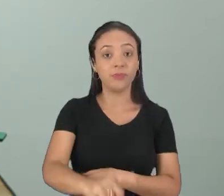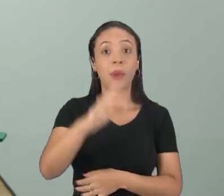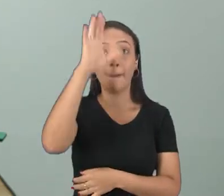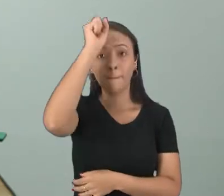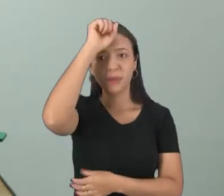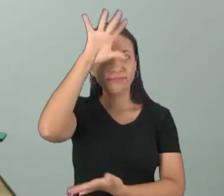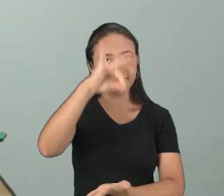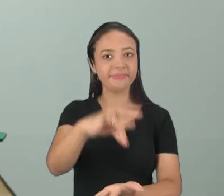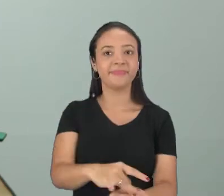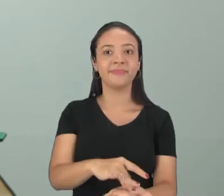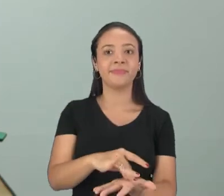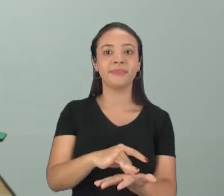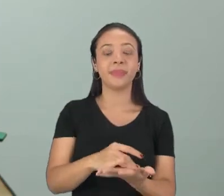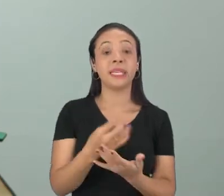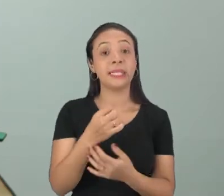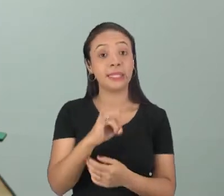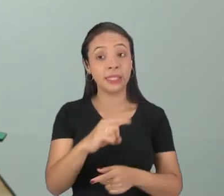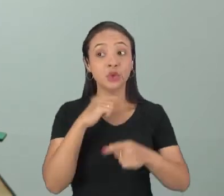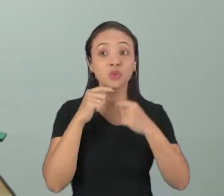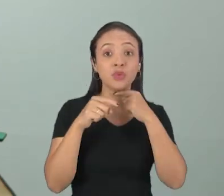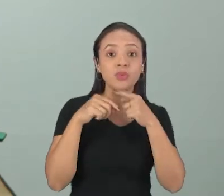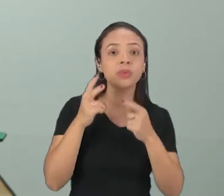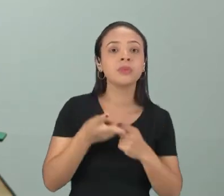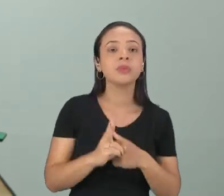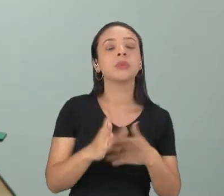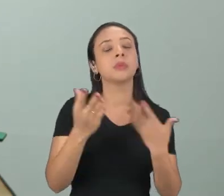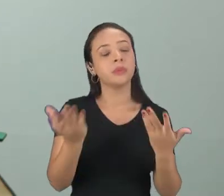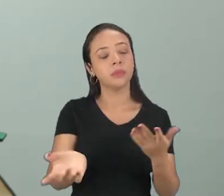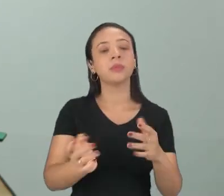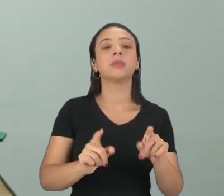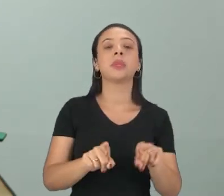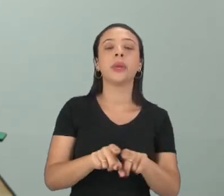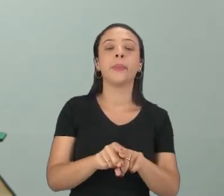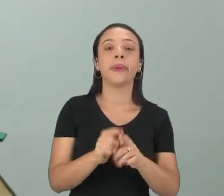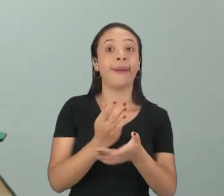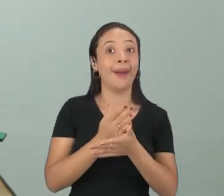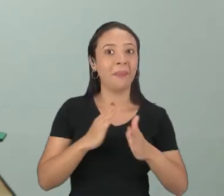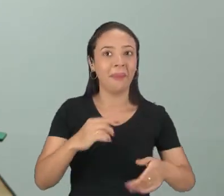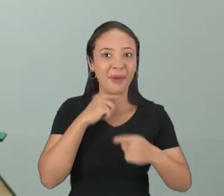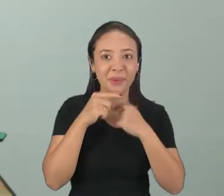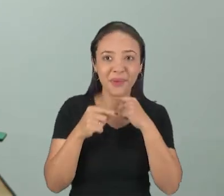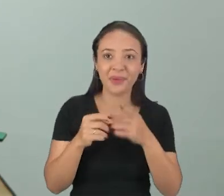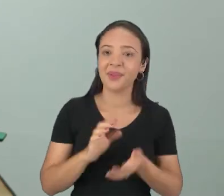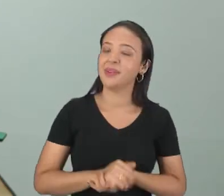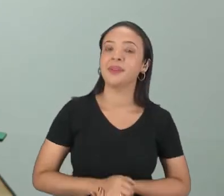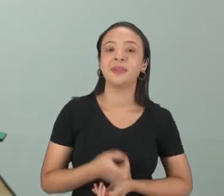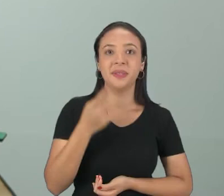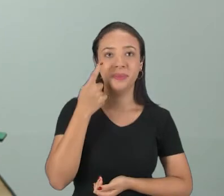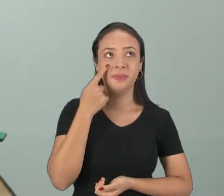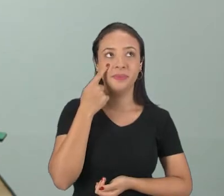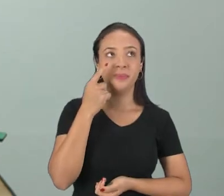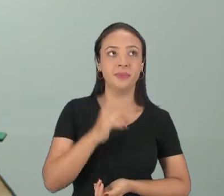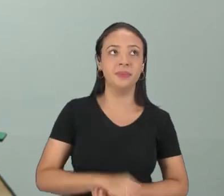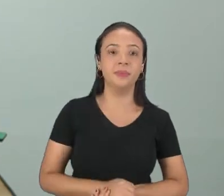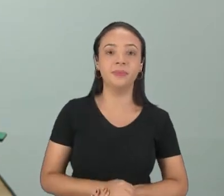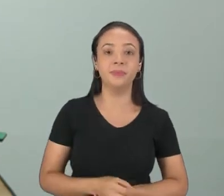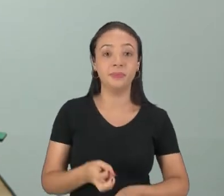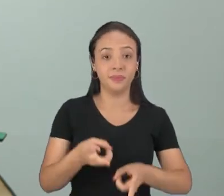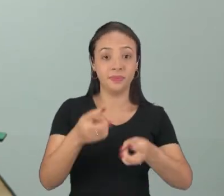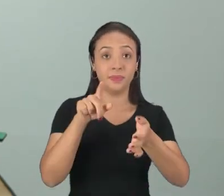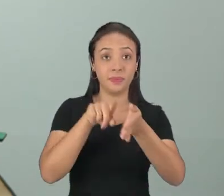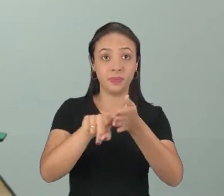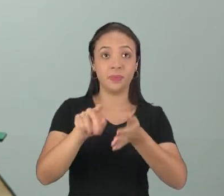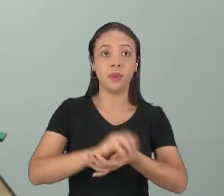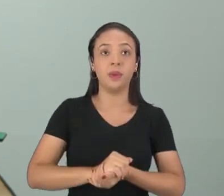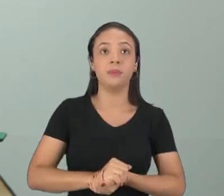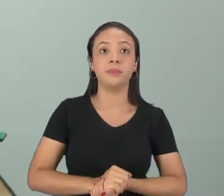aprendeu direitinho e se ficou alguma dúvida a gente está tirando agora, certinho? Então vamos agora analisar uma situação